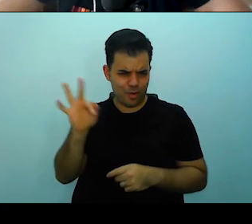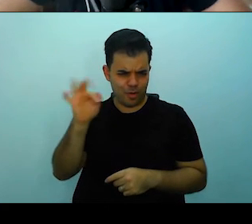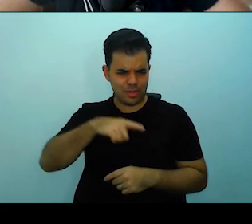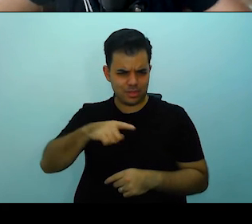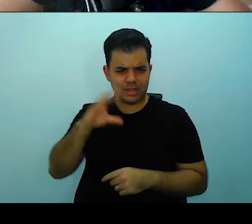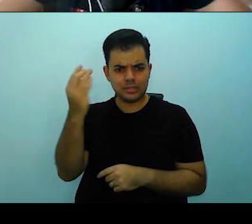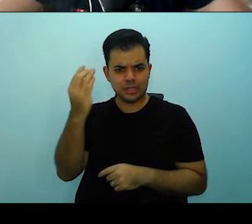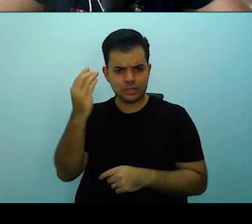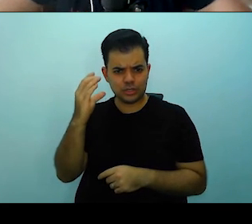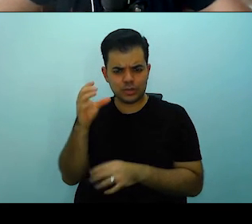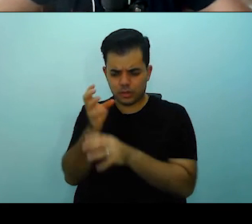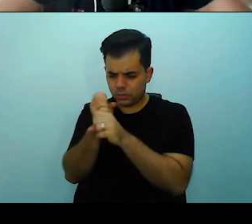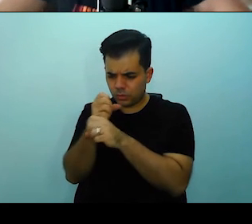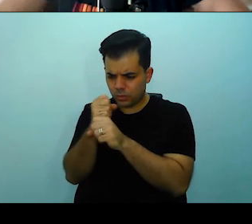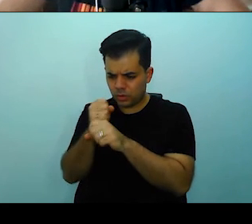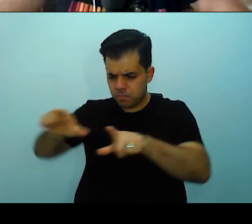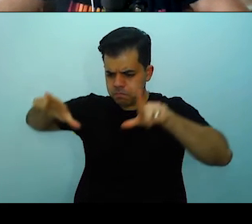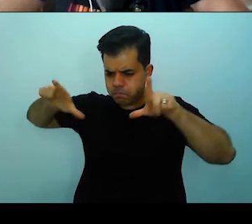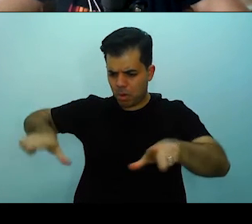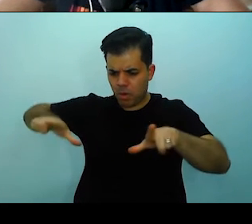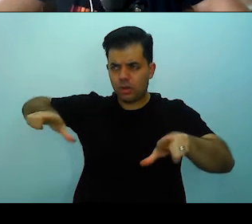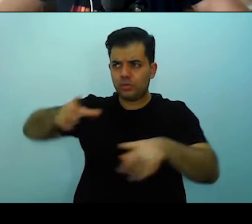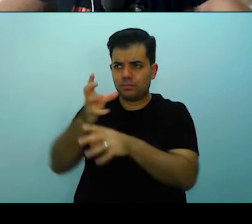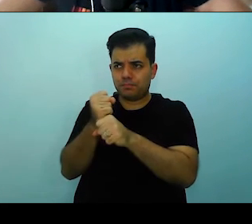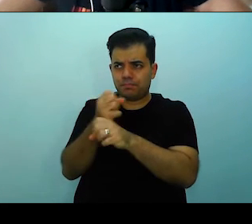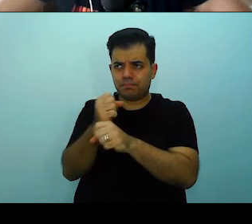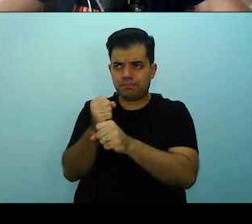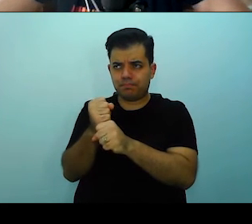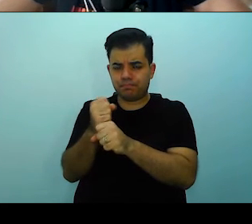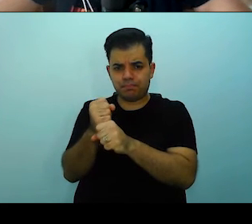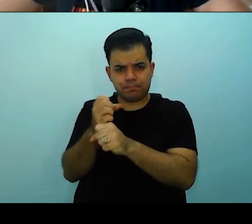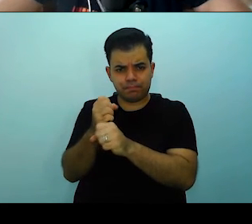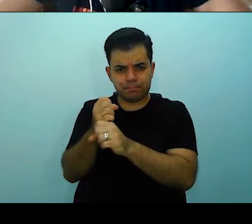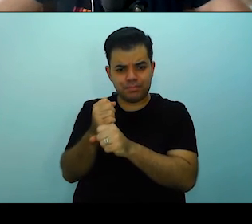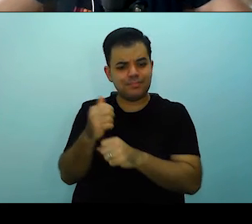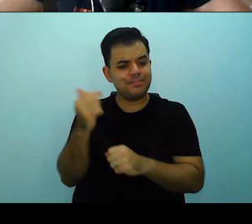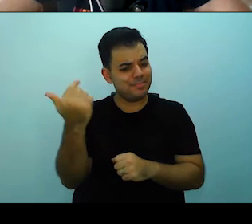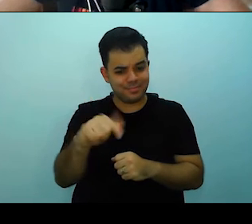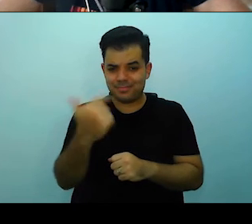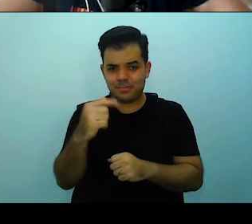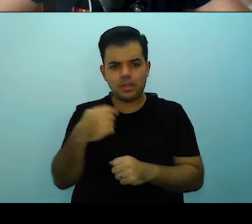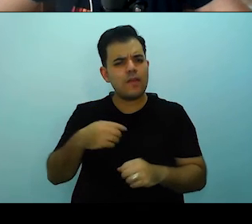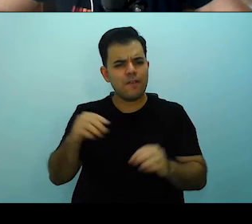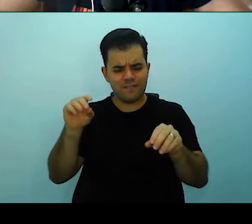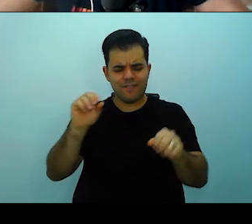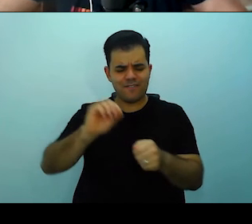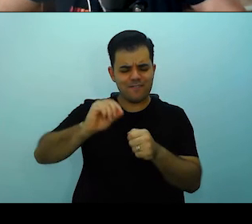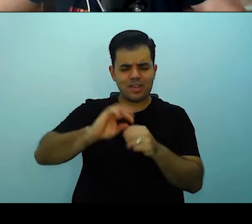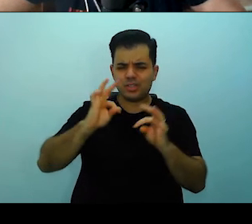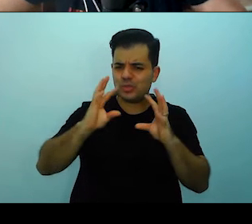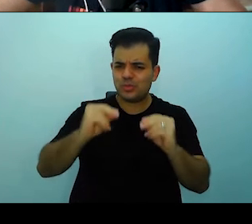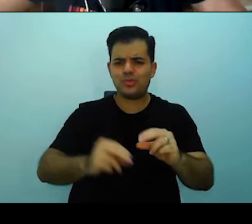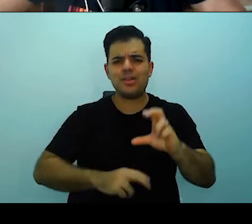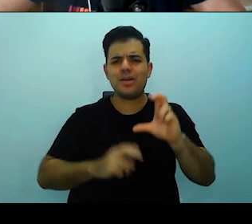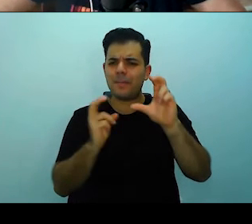matérias como estatística, cálculo 3, álgebra. Tudo isso quem me salva é a programação. Eu faço tudo em Python, LaTeX,